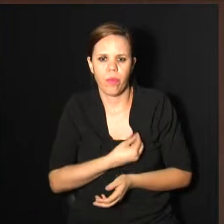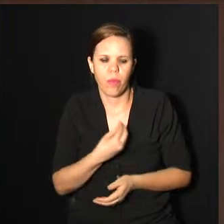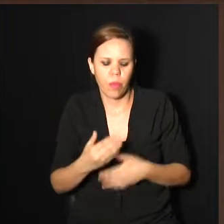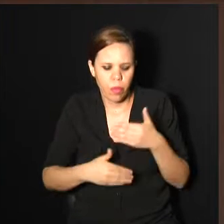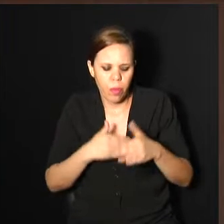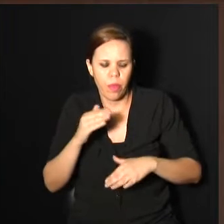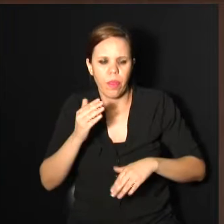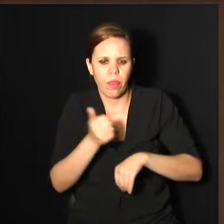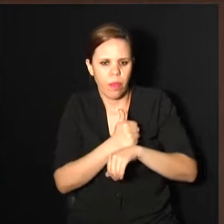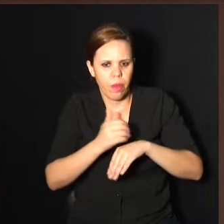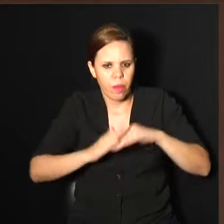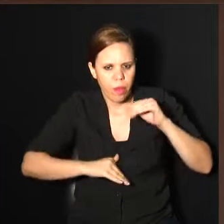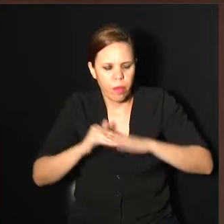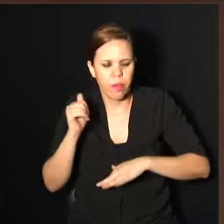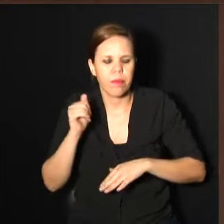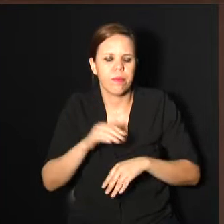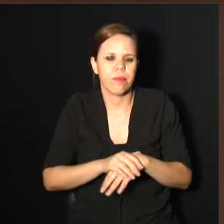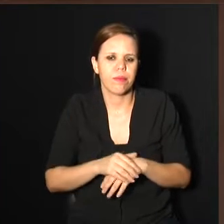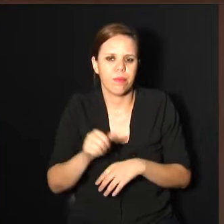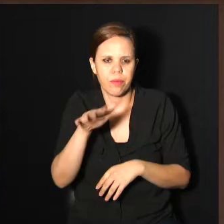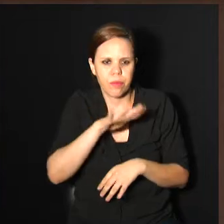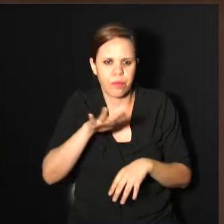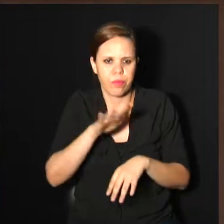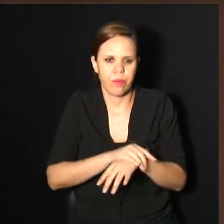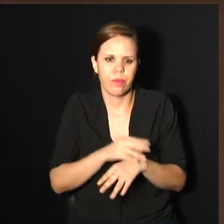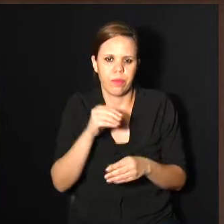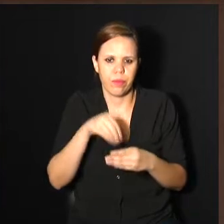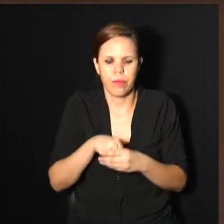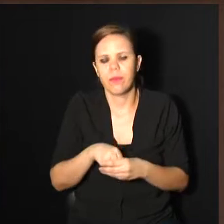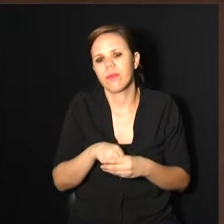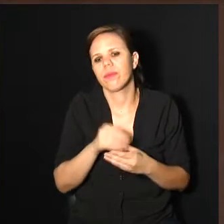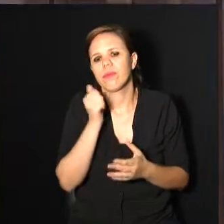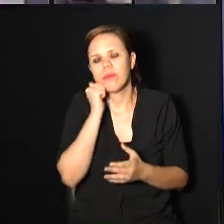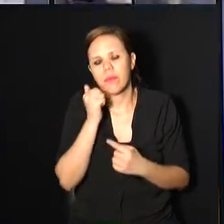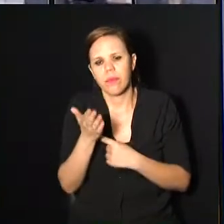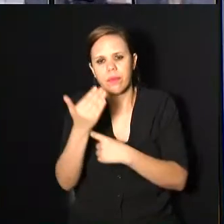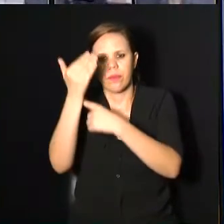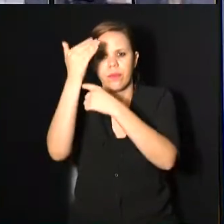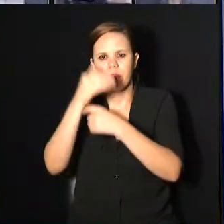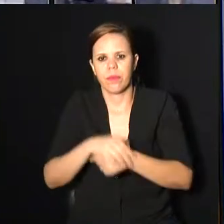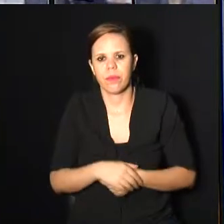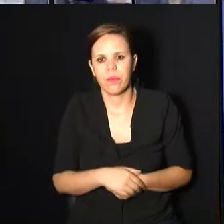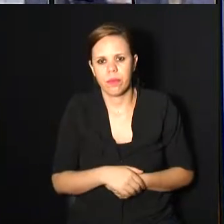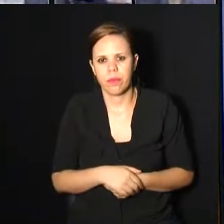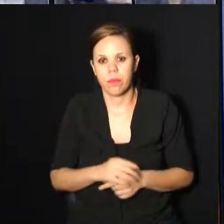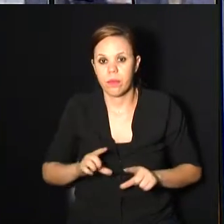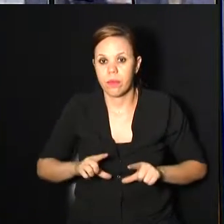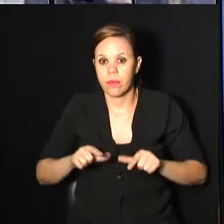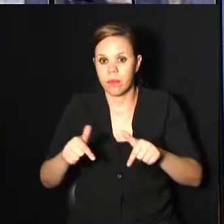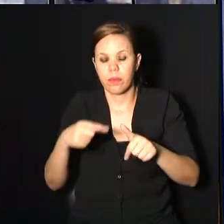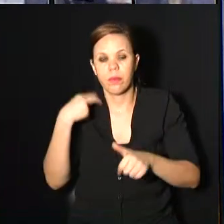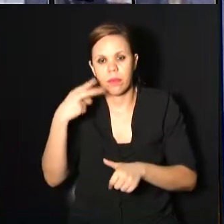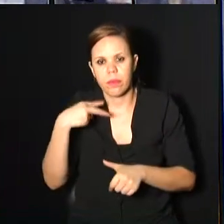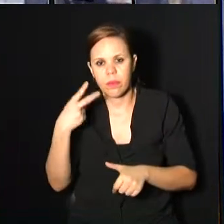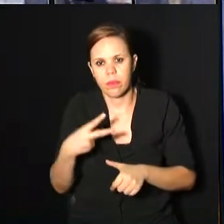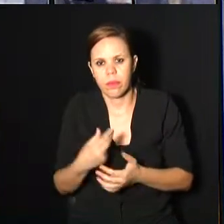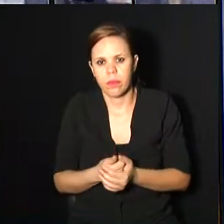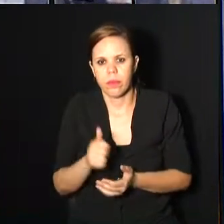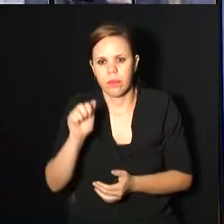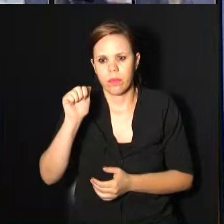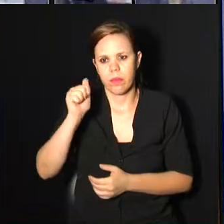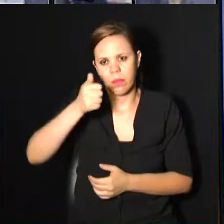profissional, áreas dentro da ciência e da tecnologia. Por iniciativa dos vereadores